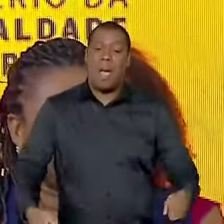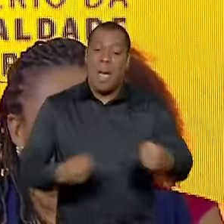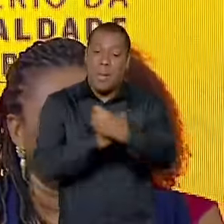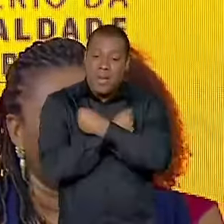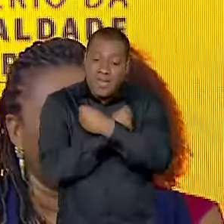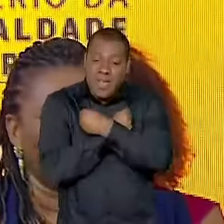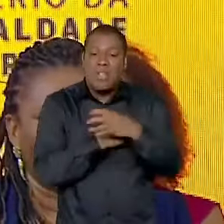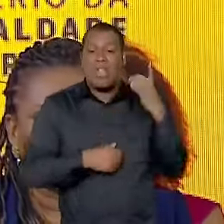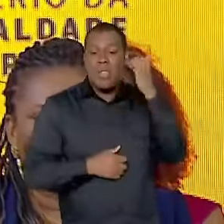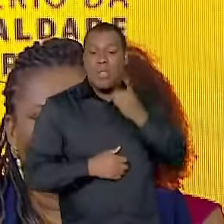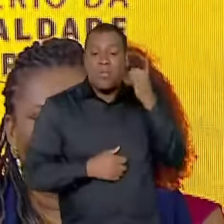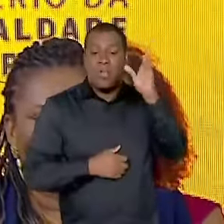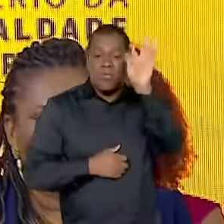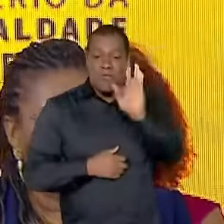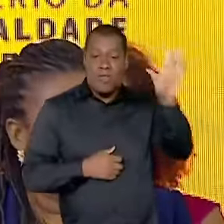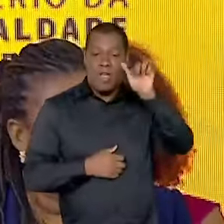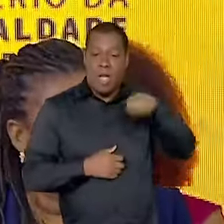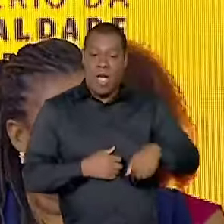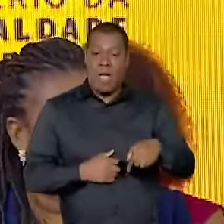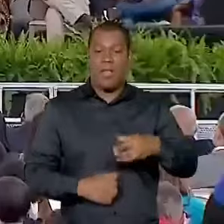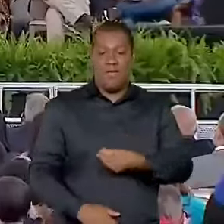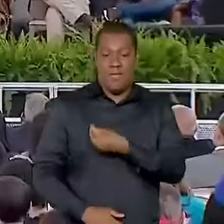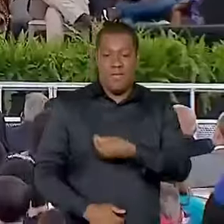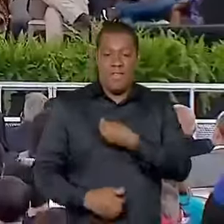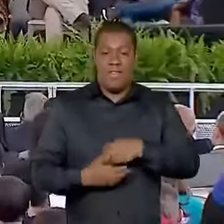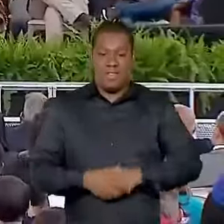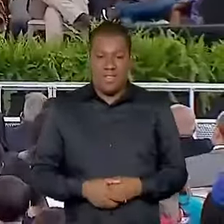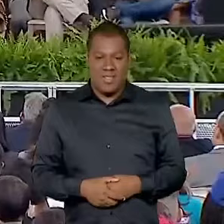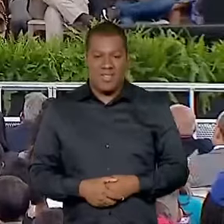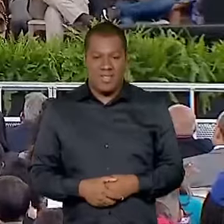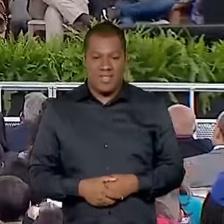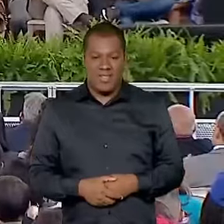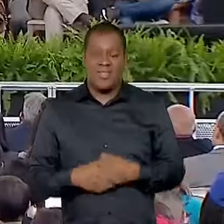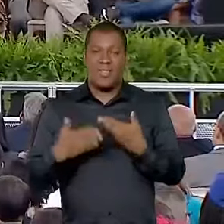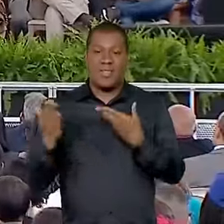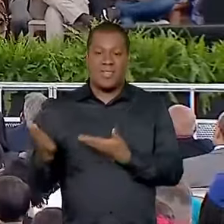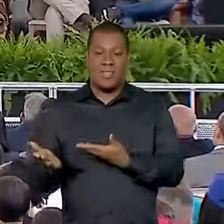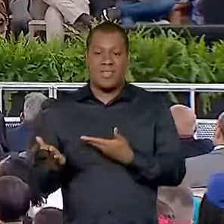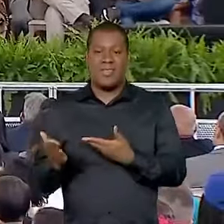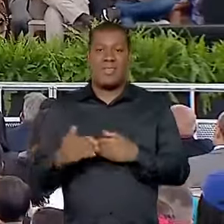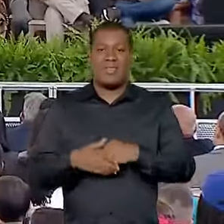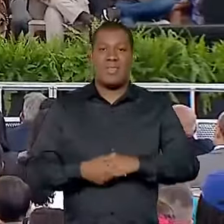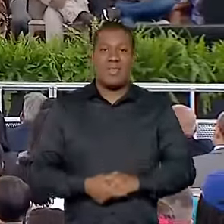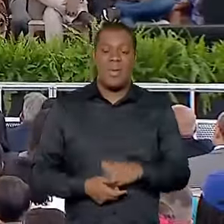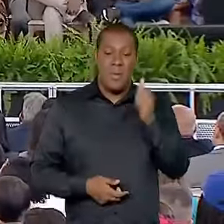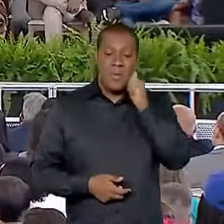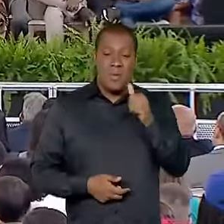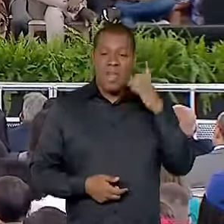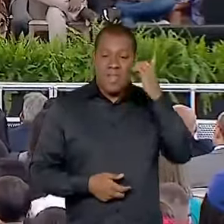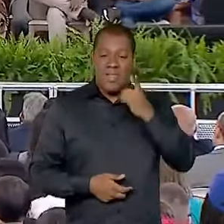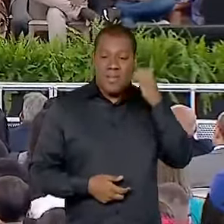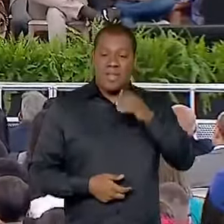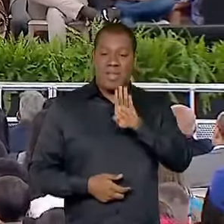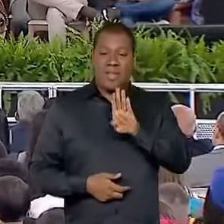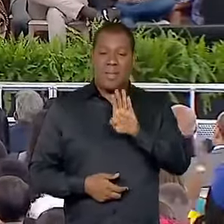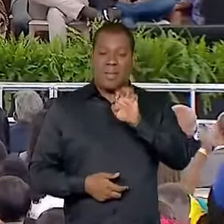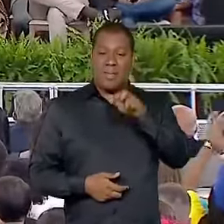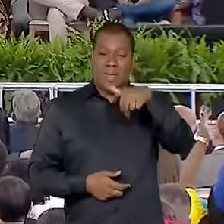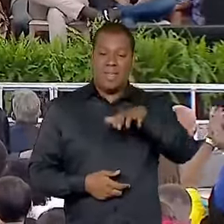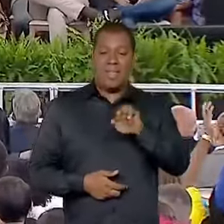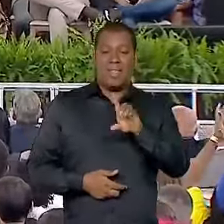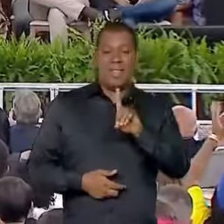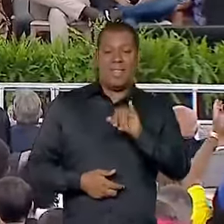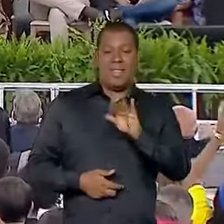nome dos deputados federais aqui, esse símbolo de resistência, que eu tive a honra de ter sido deputada com ela, Benedita da Silva.